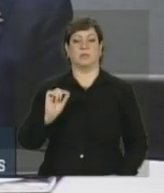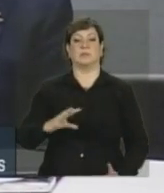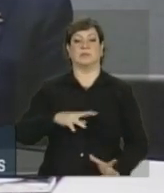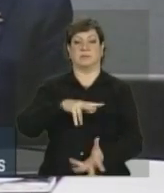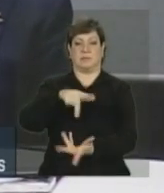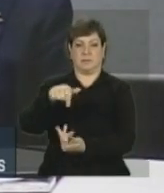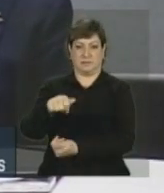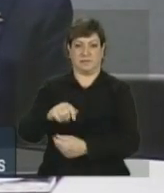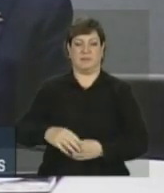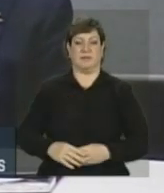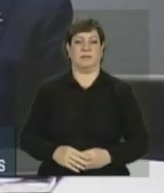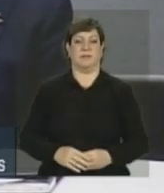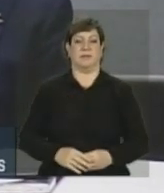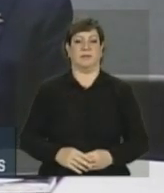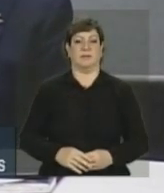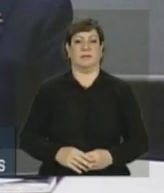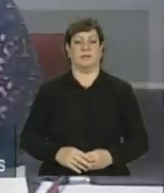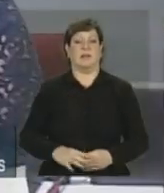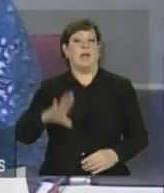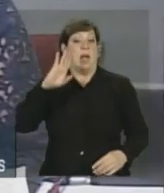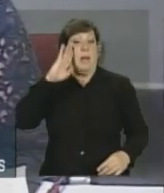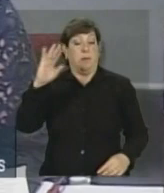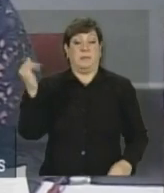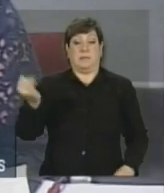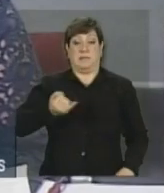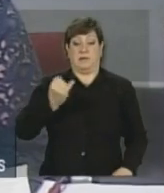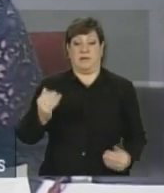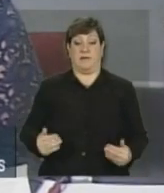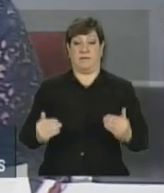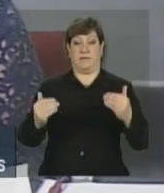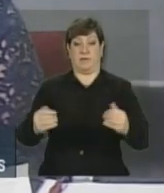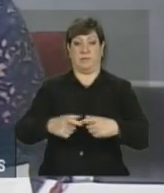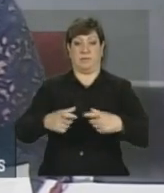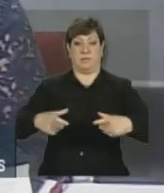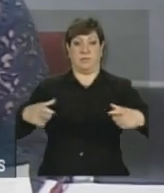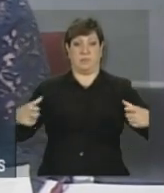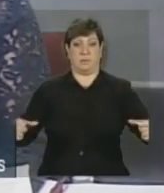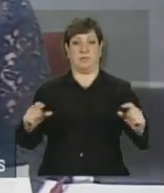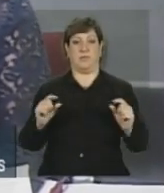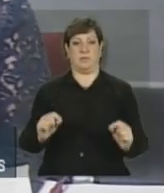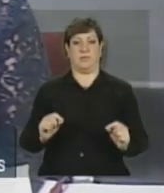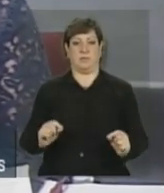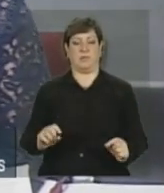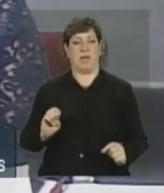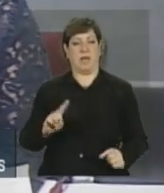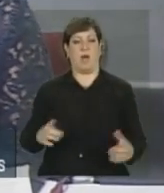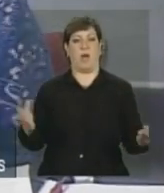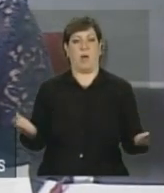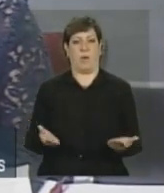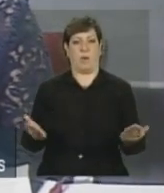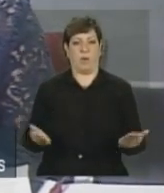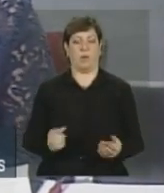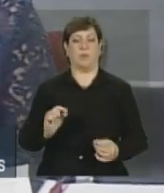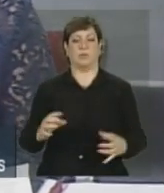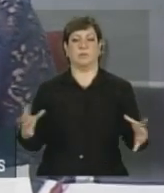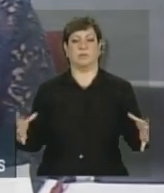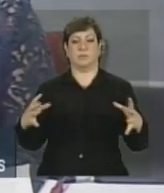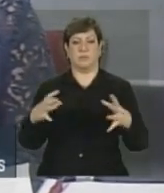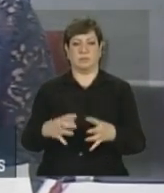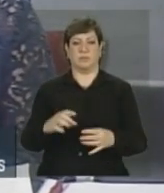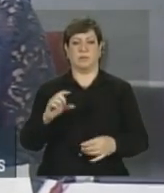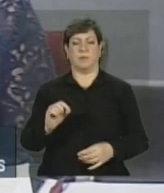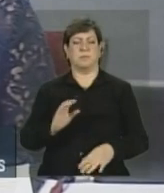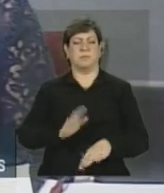internacional. A principal frente de expansão para a economia mundial é hoje a incorporação de milhões